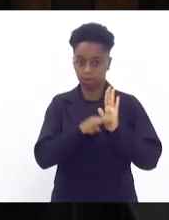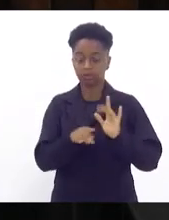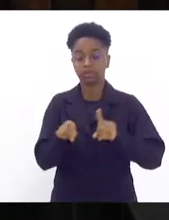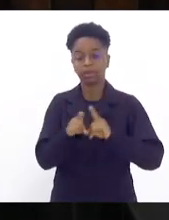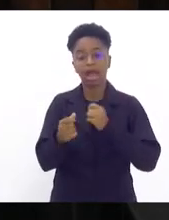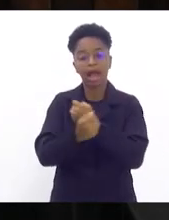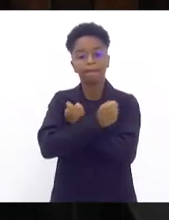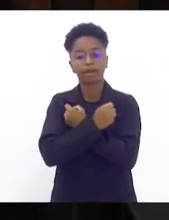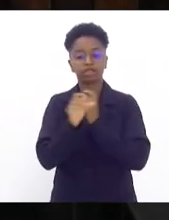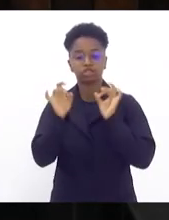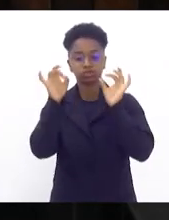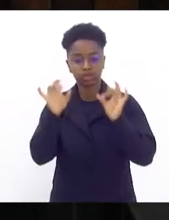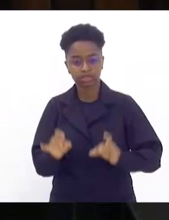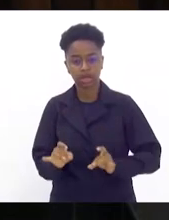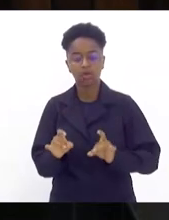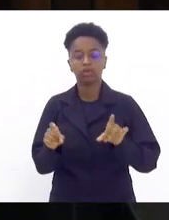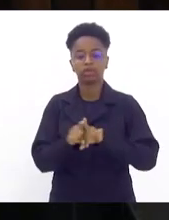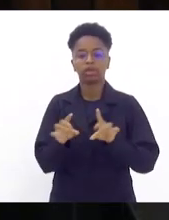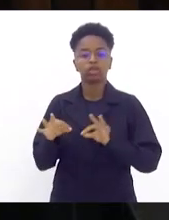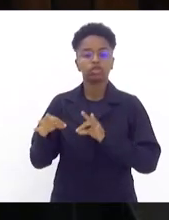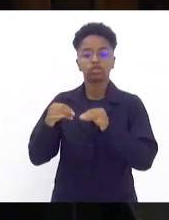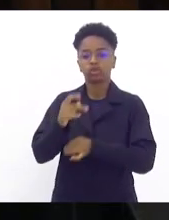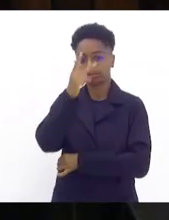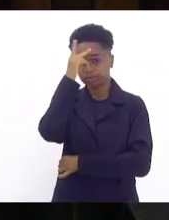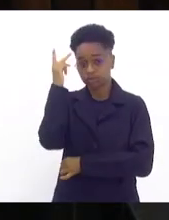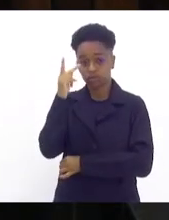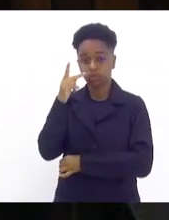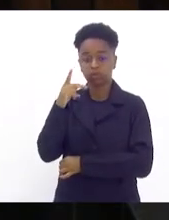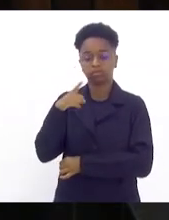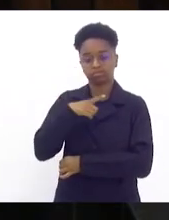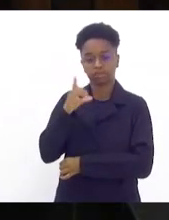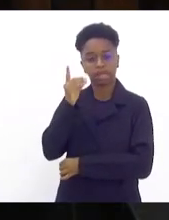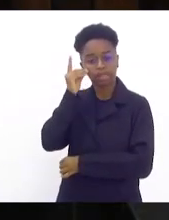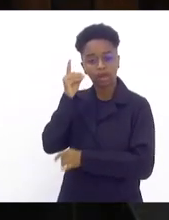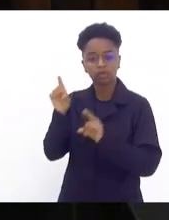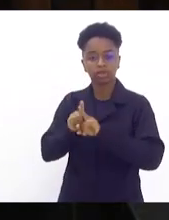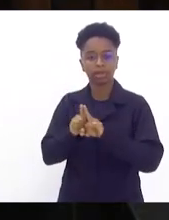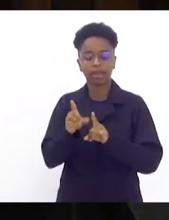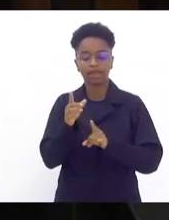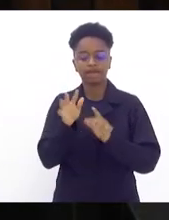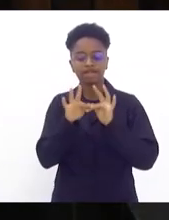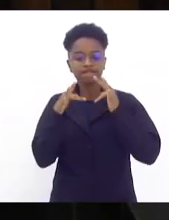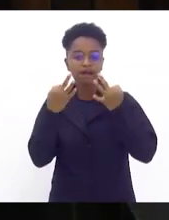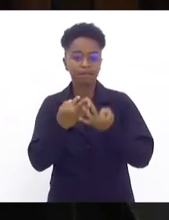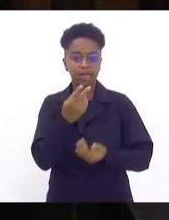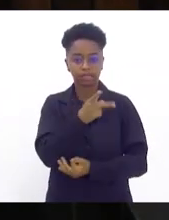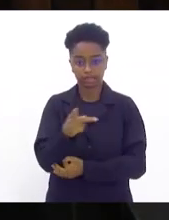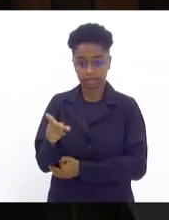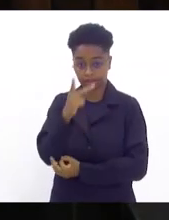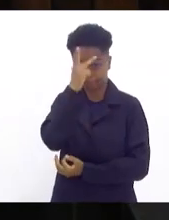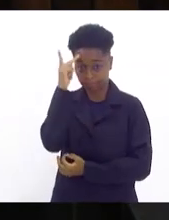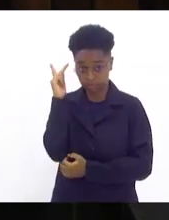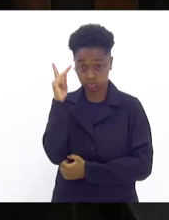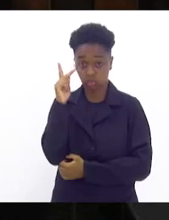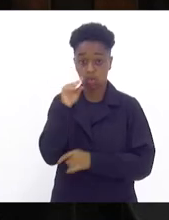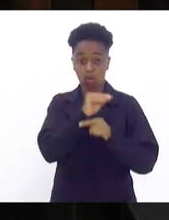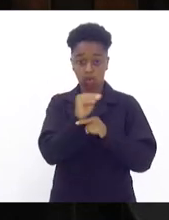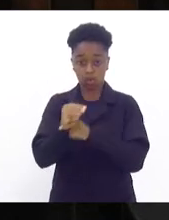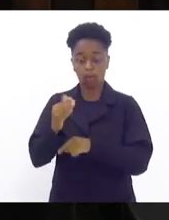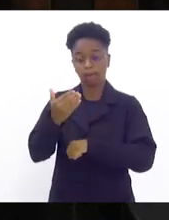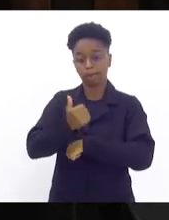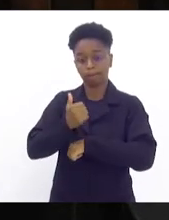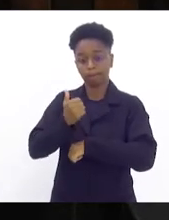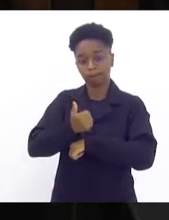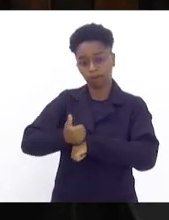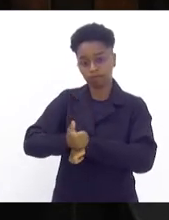abraço especial e fraterno a todas as pessoas com síndrome de Down, a todos os pais de pessoas com síndrome de Down, cuidadores,